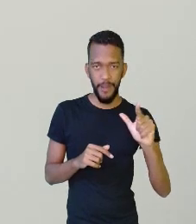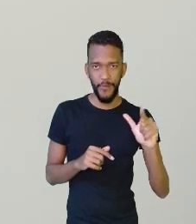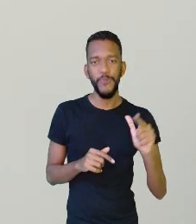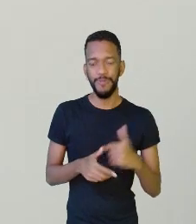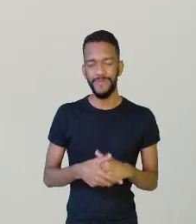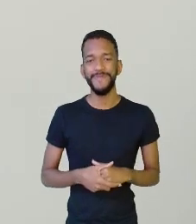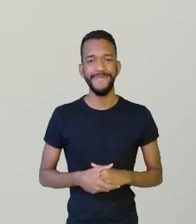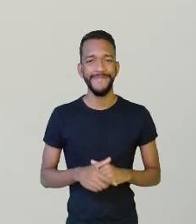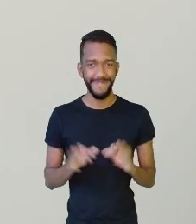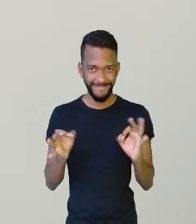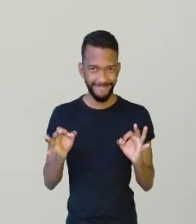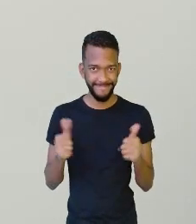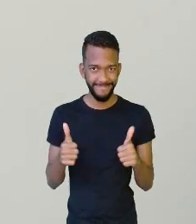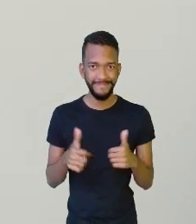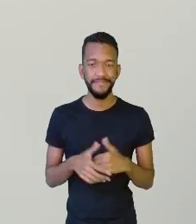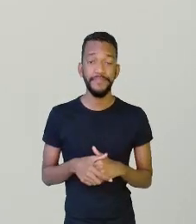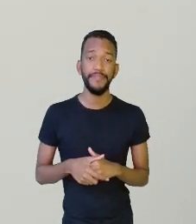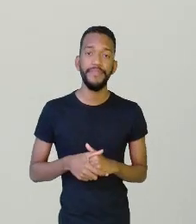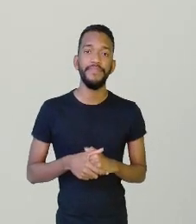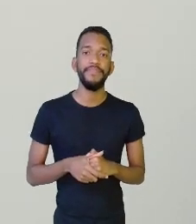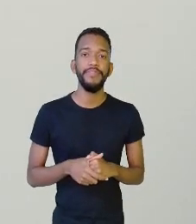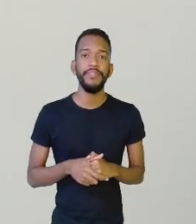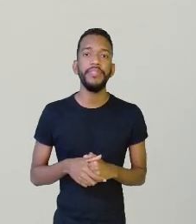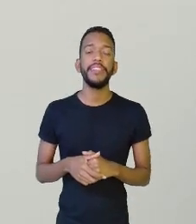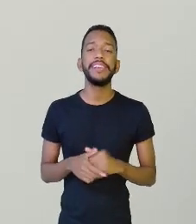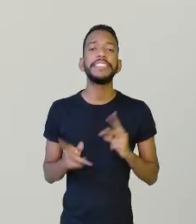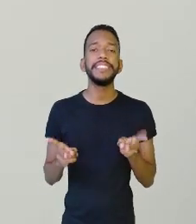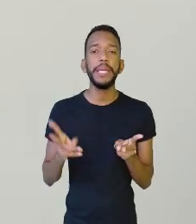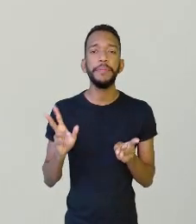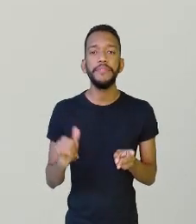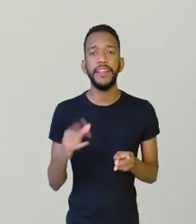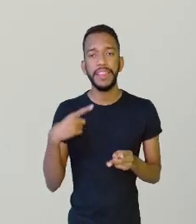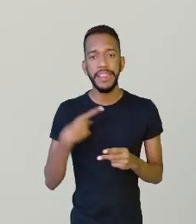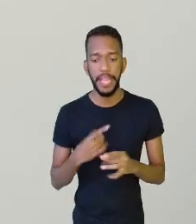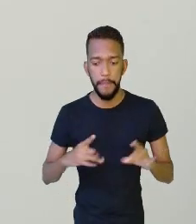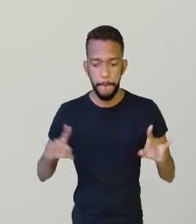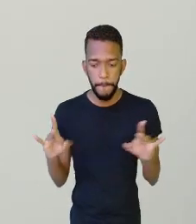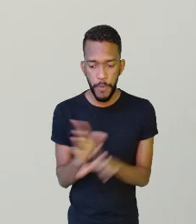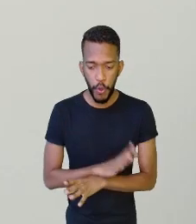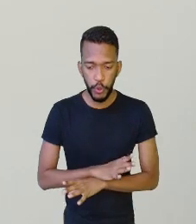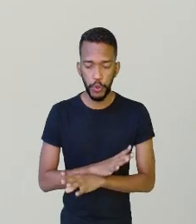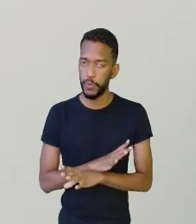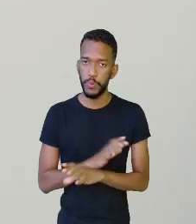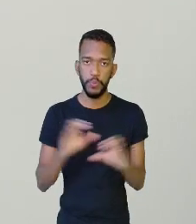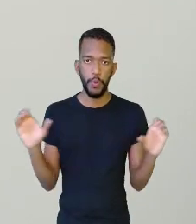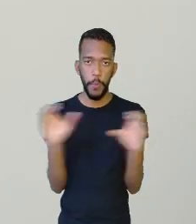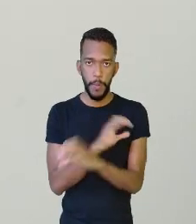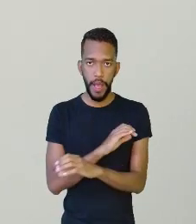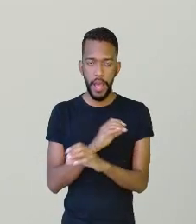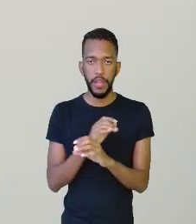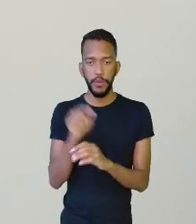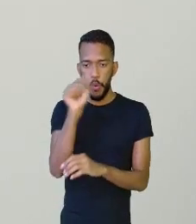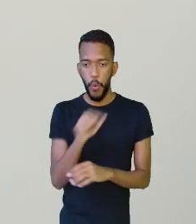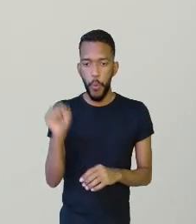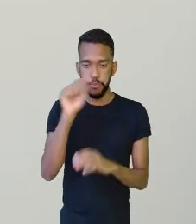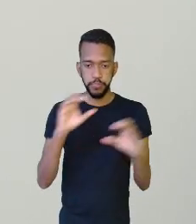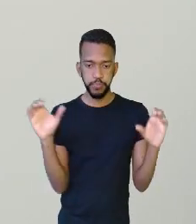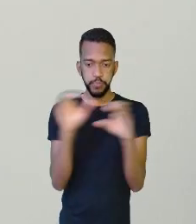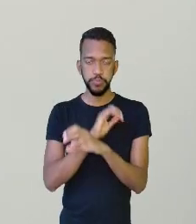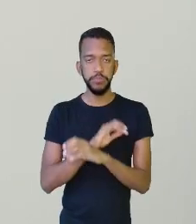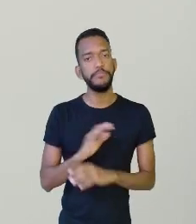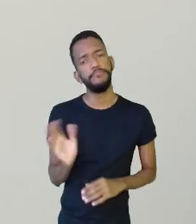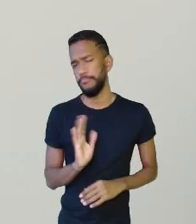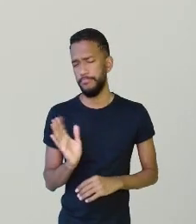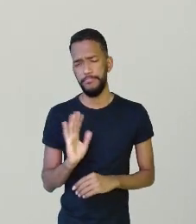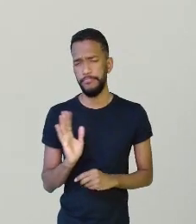decimal. Beleza? Nem sempre a gente vai encontrar números fechados, nem sempre a gente vai encontrar números inteiros. Por